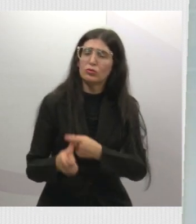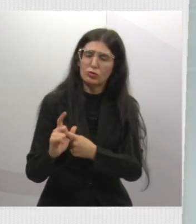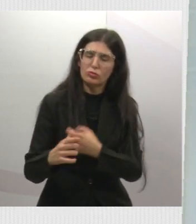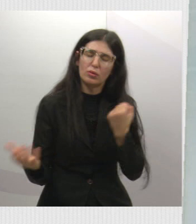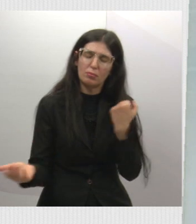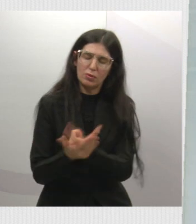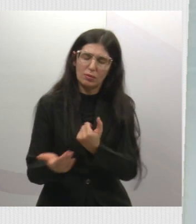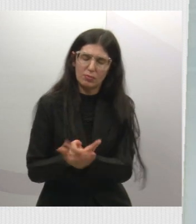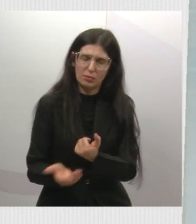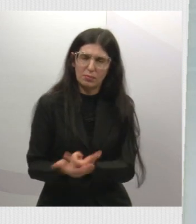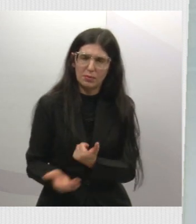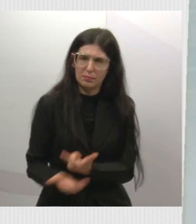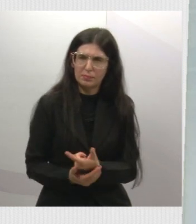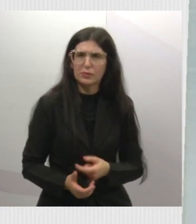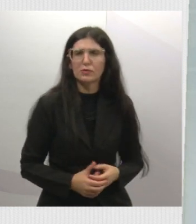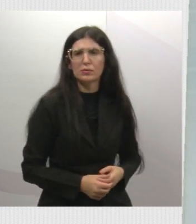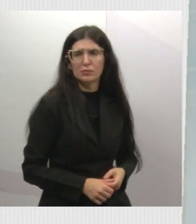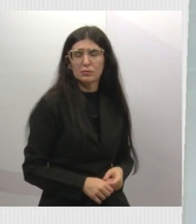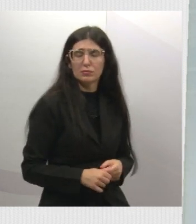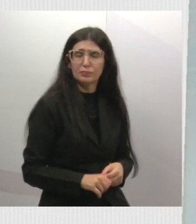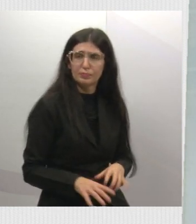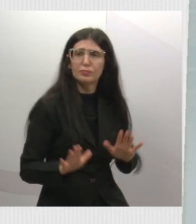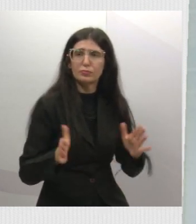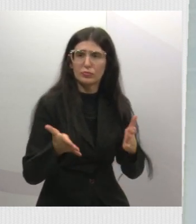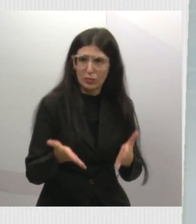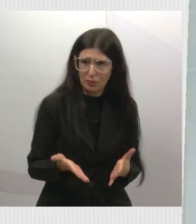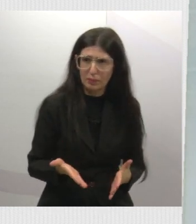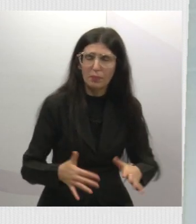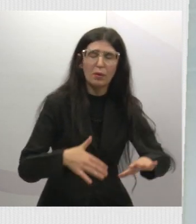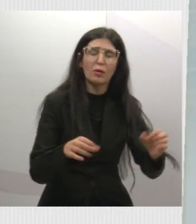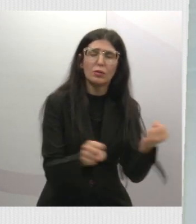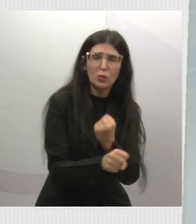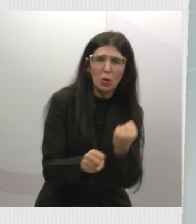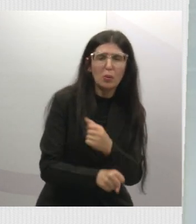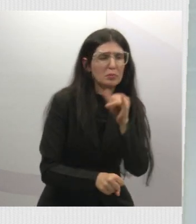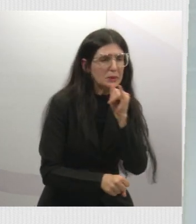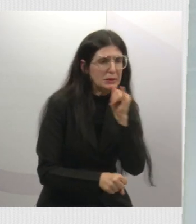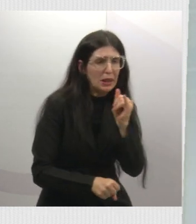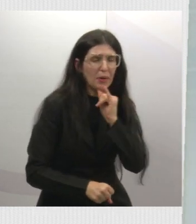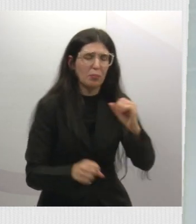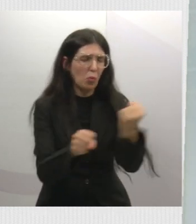valor. Investimentos, meta orçada,